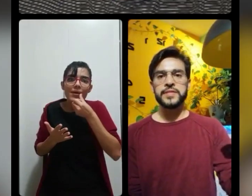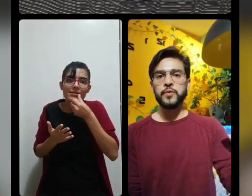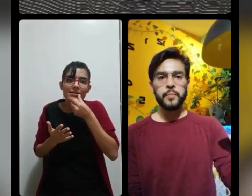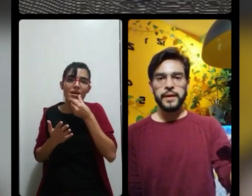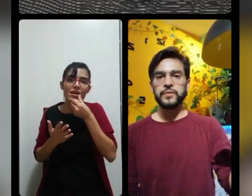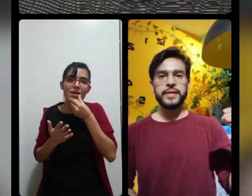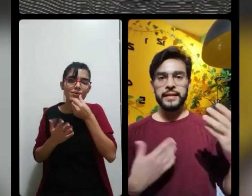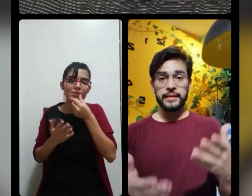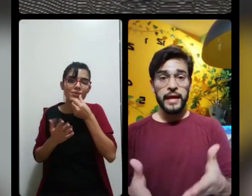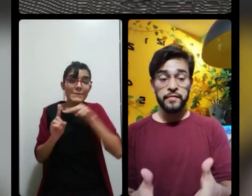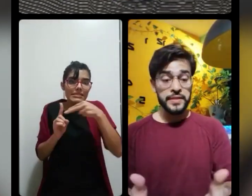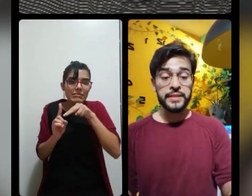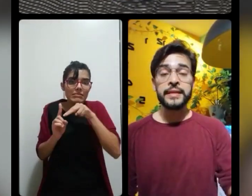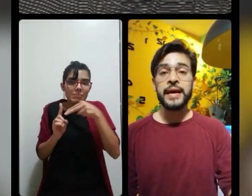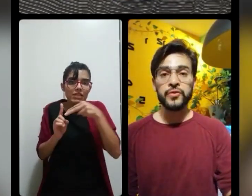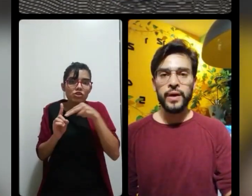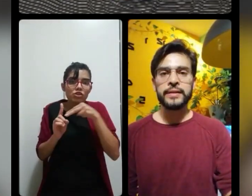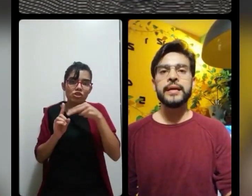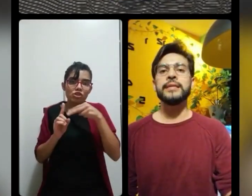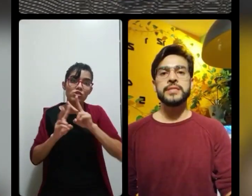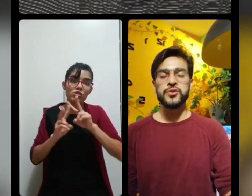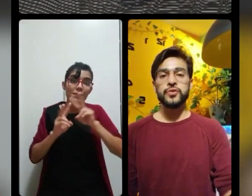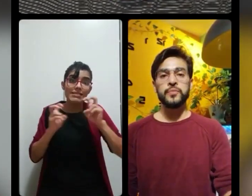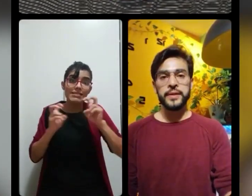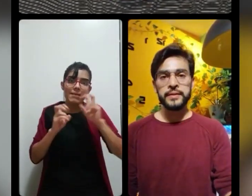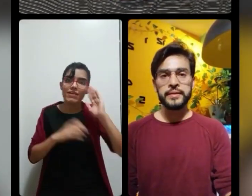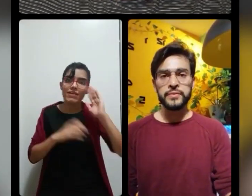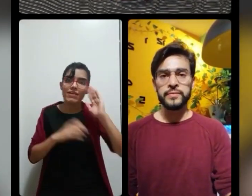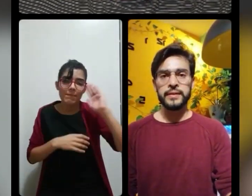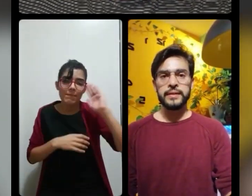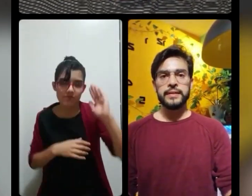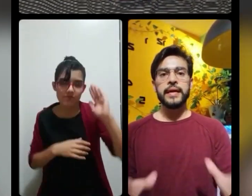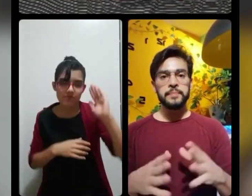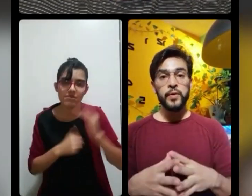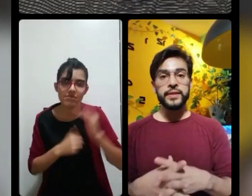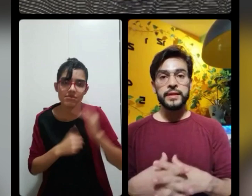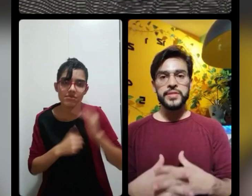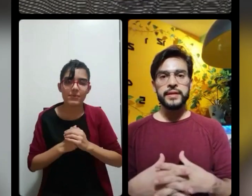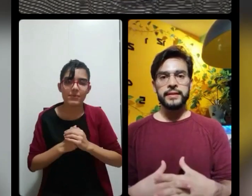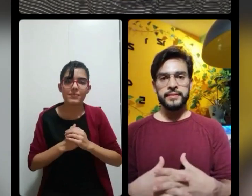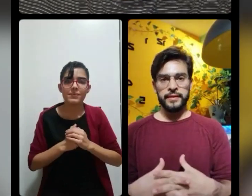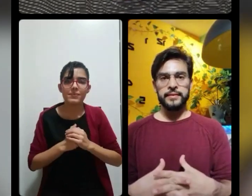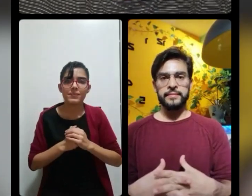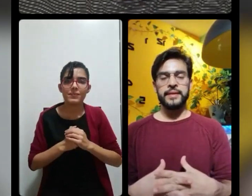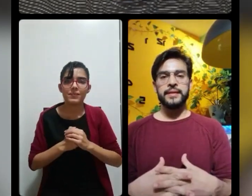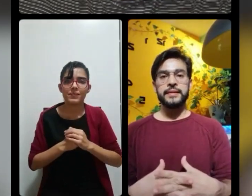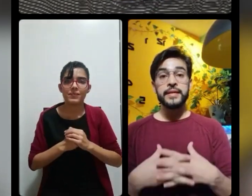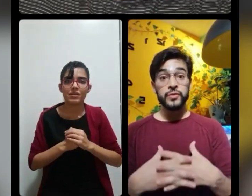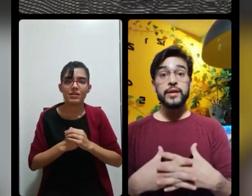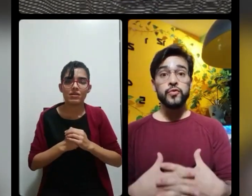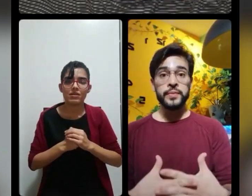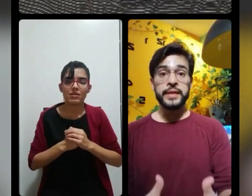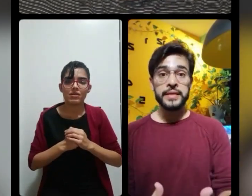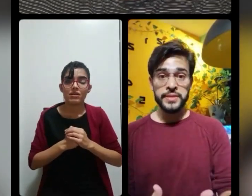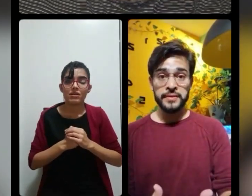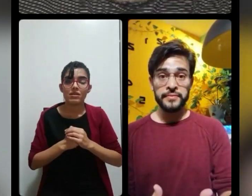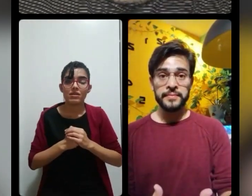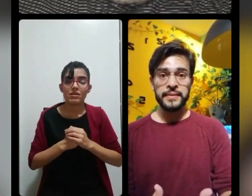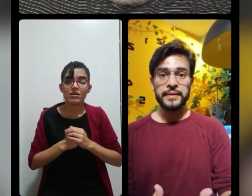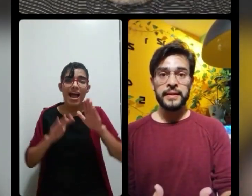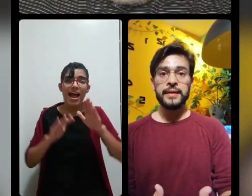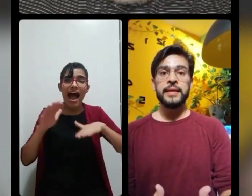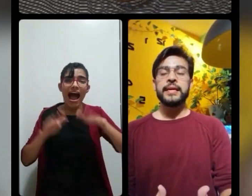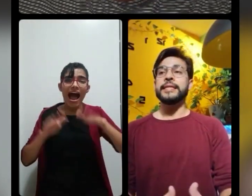né? Talvez a um plano que talvez nem na atualidade seja compreendido, da importância que ele tem dentro da